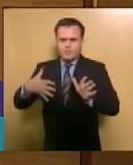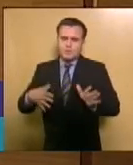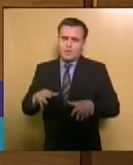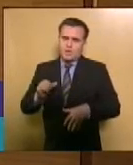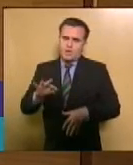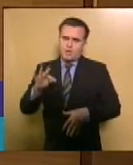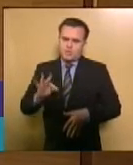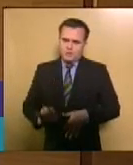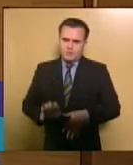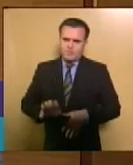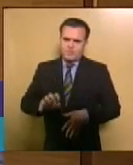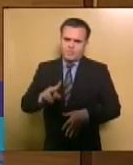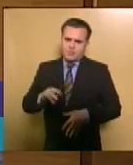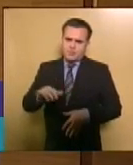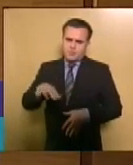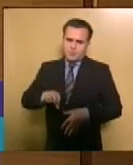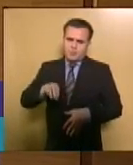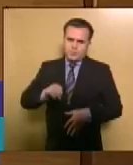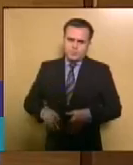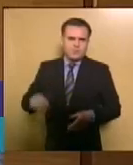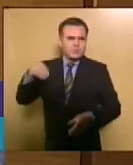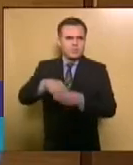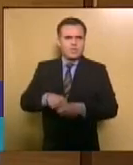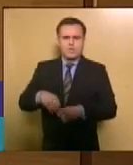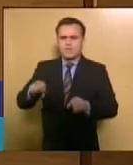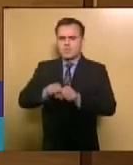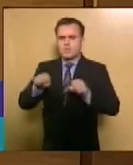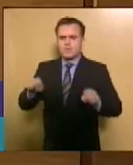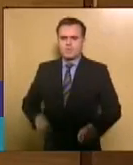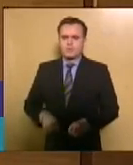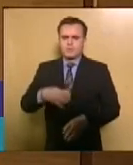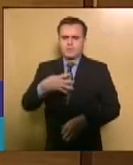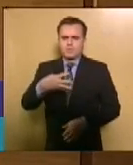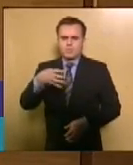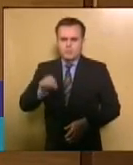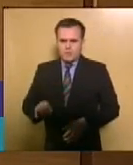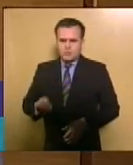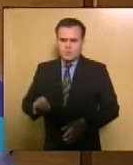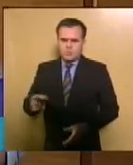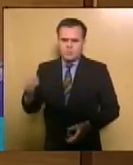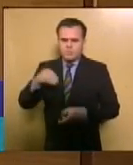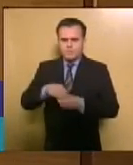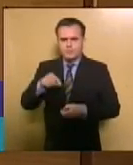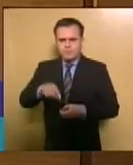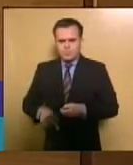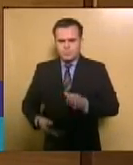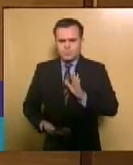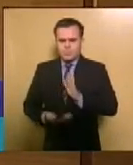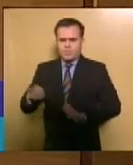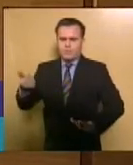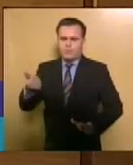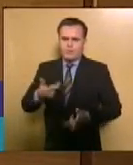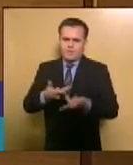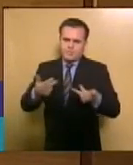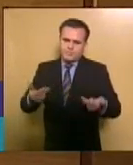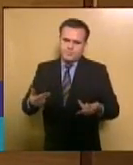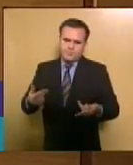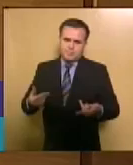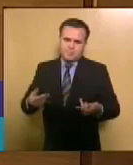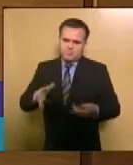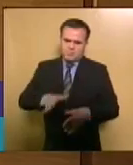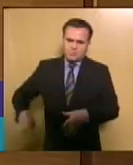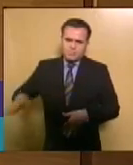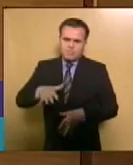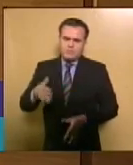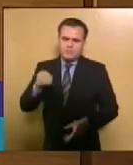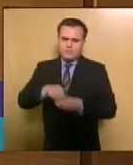artivismo dentro desse sistema prisional levando 40 tirando dentro do né Desse do ambiente Ocioso para